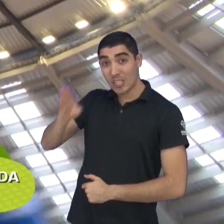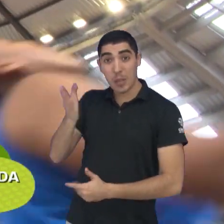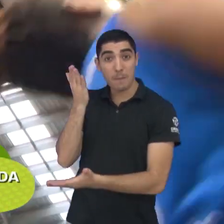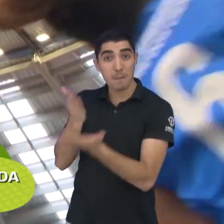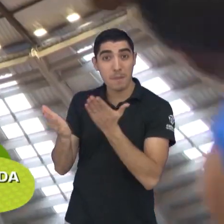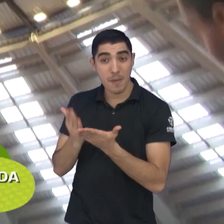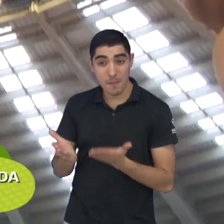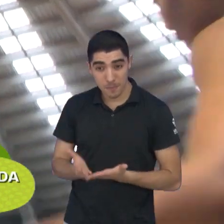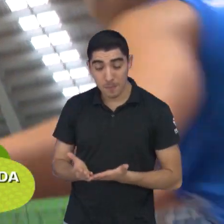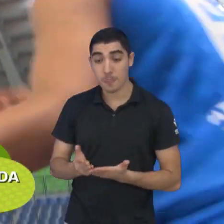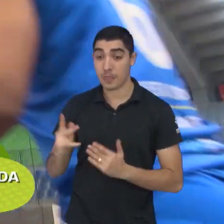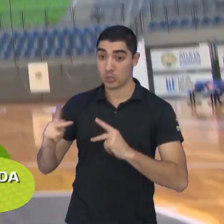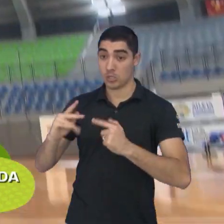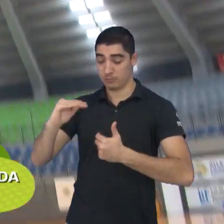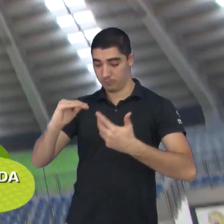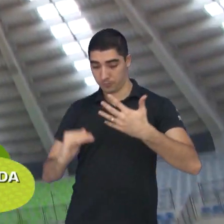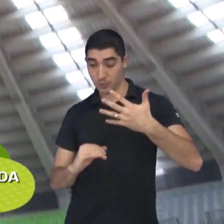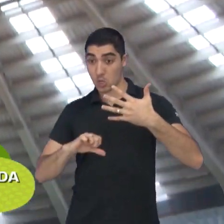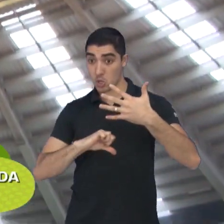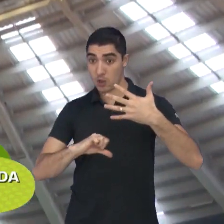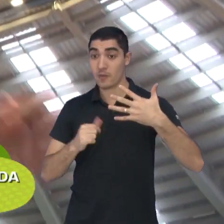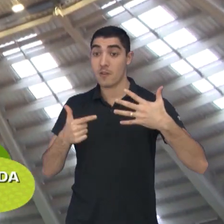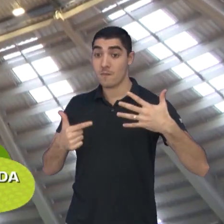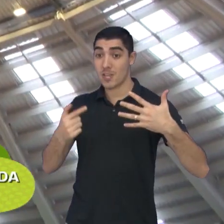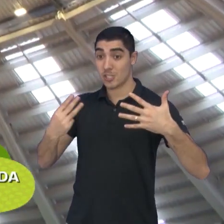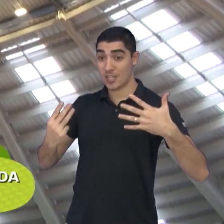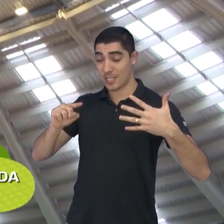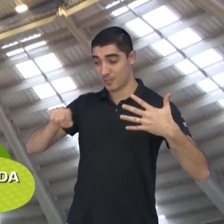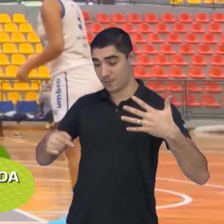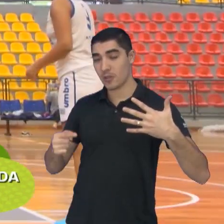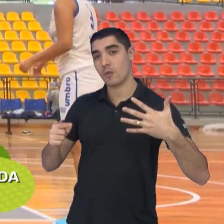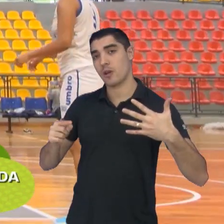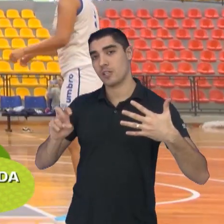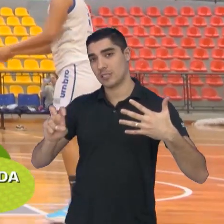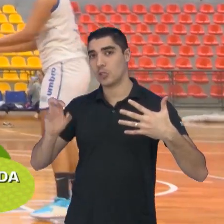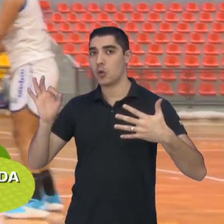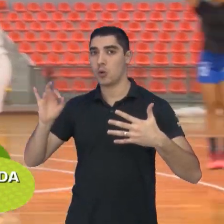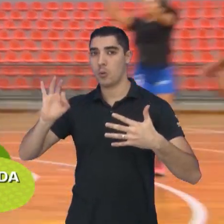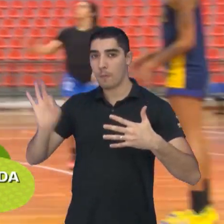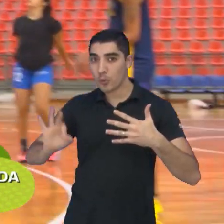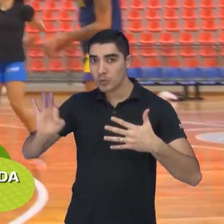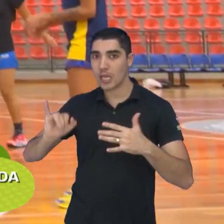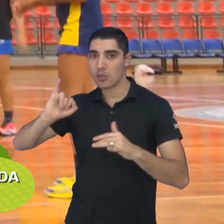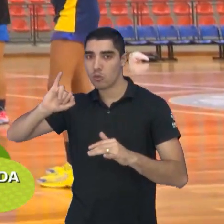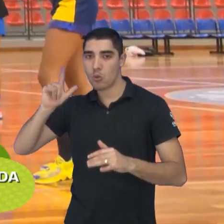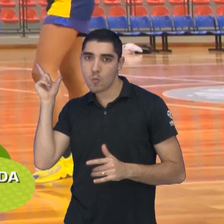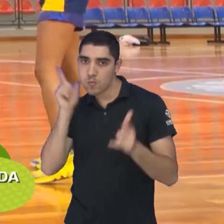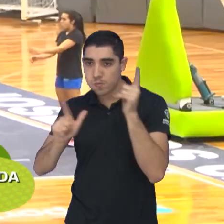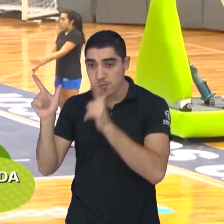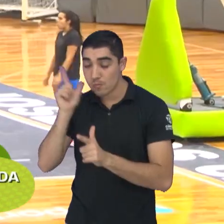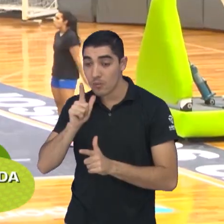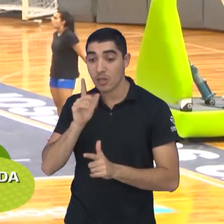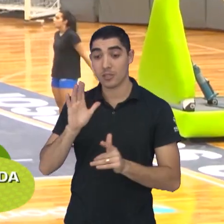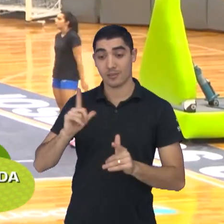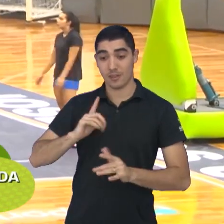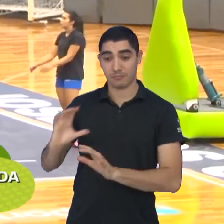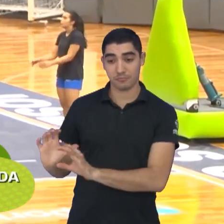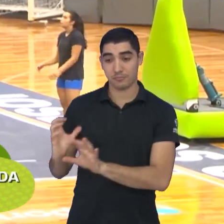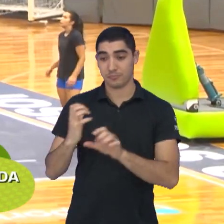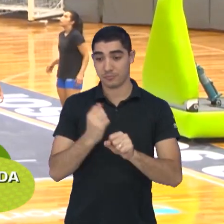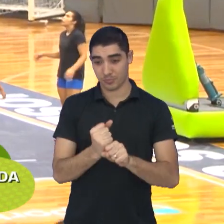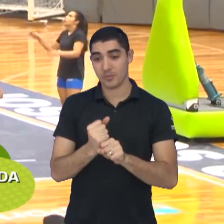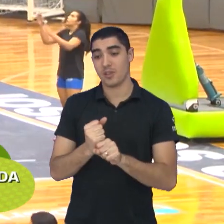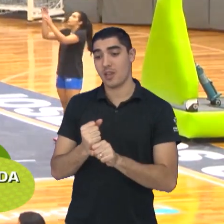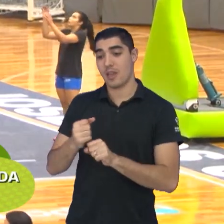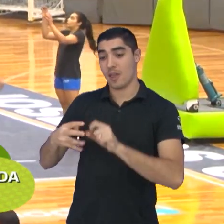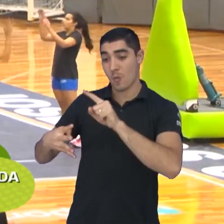José se mantém na 9ª colocação com 23,5% de aproveitamento, sendo 4 vitórias e 13 derrotas em 17 partidas até